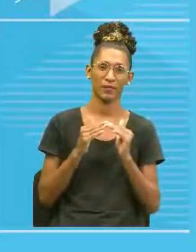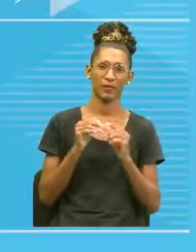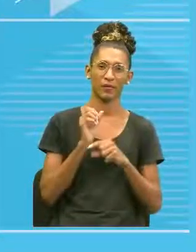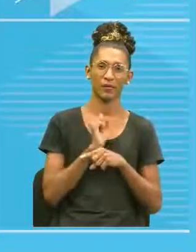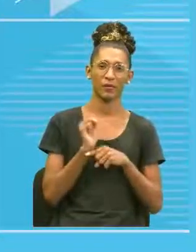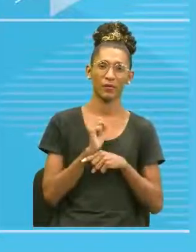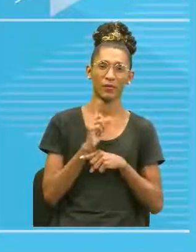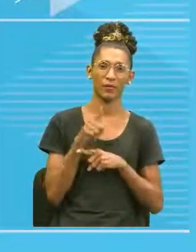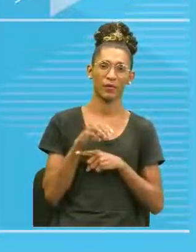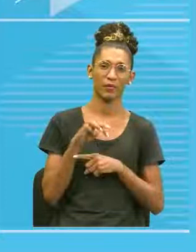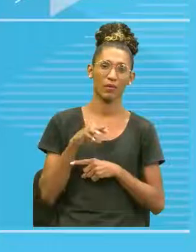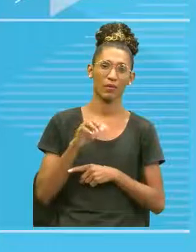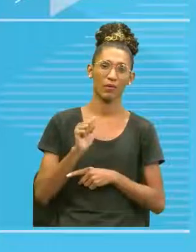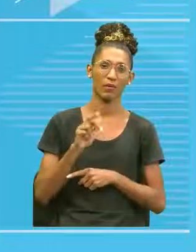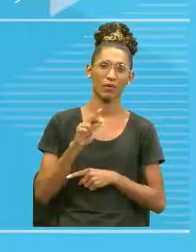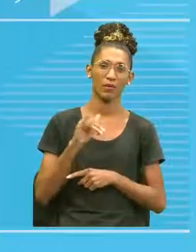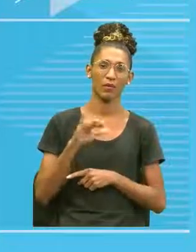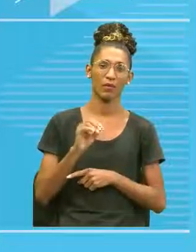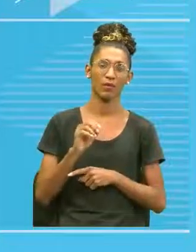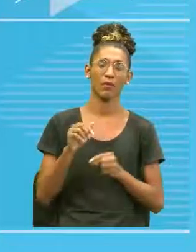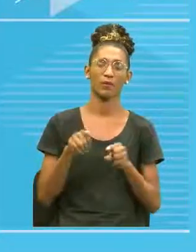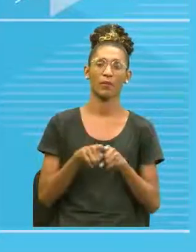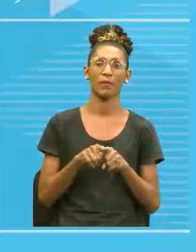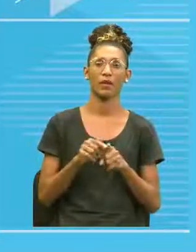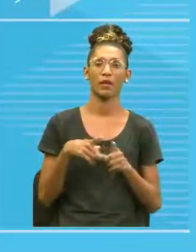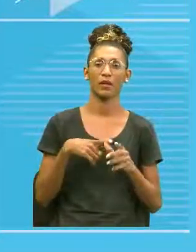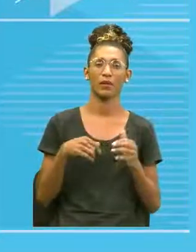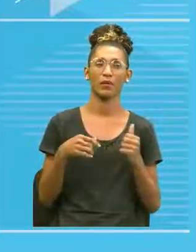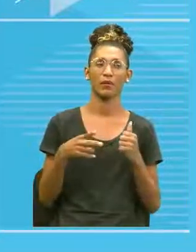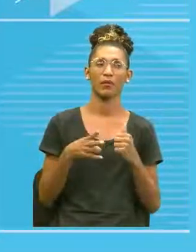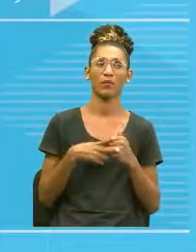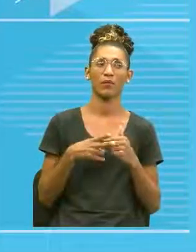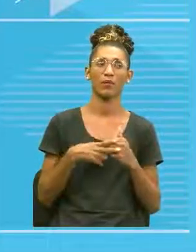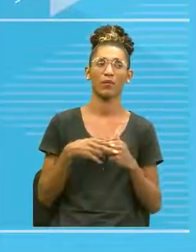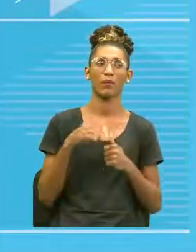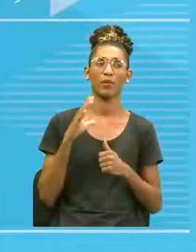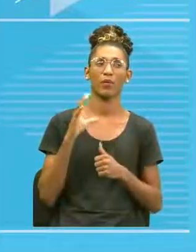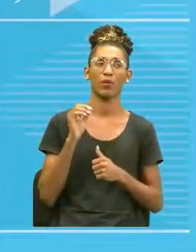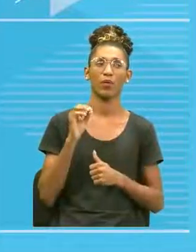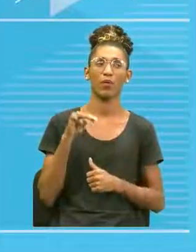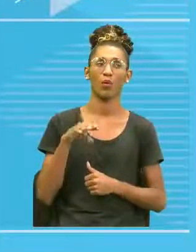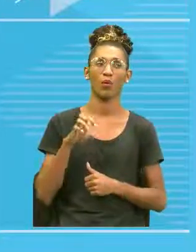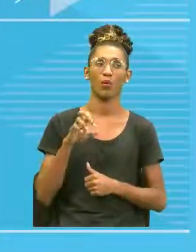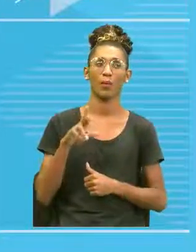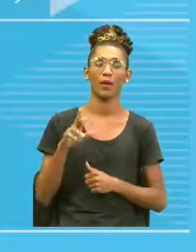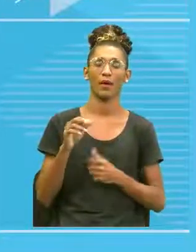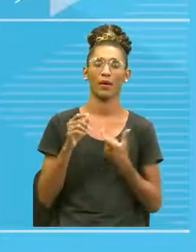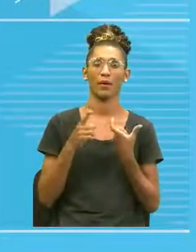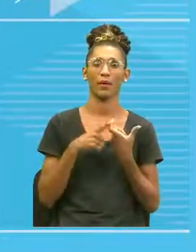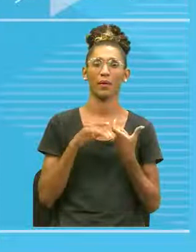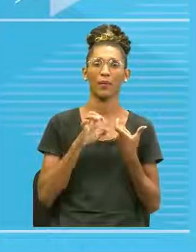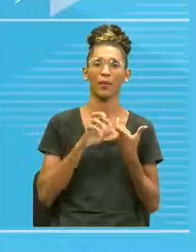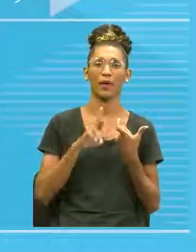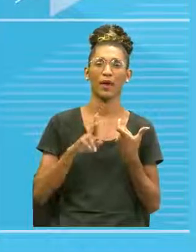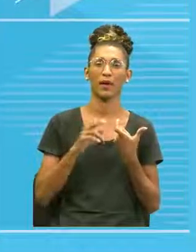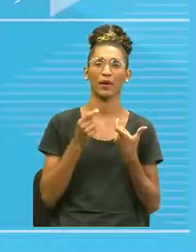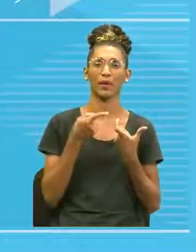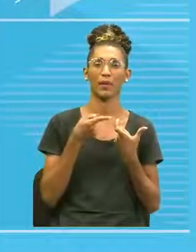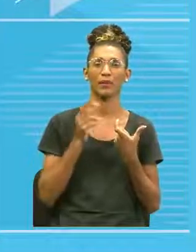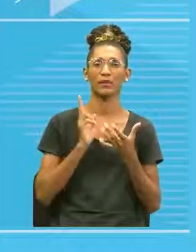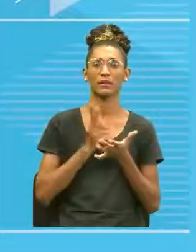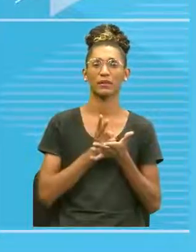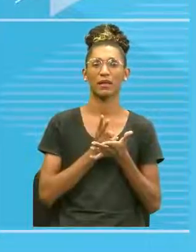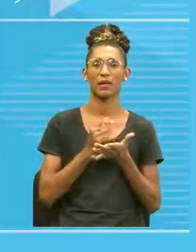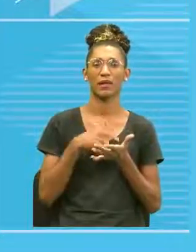é o Mário e o verbo comer que termina em a r ele fica no particípio sempre tem que ser dois verbos